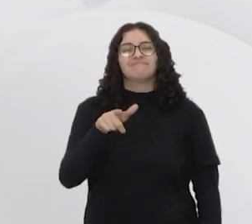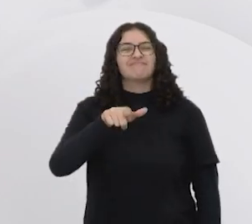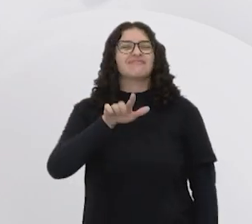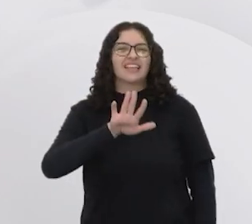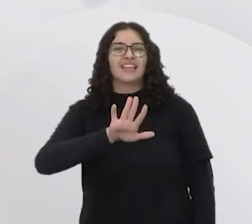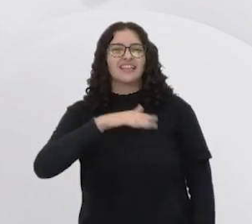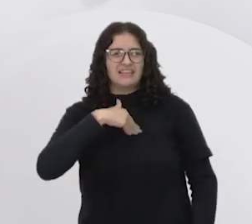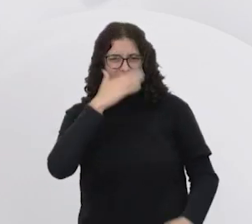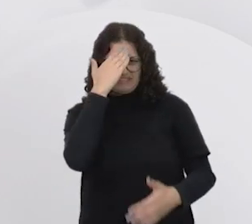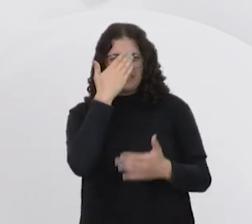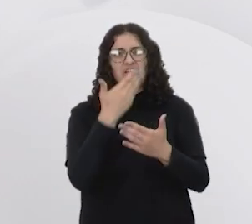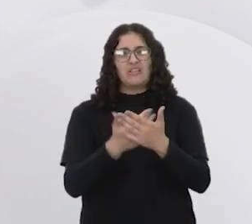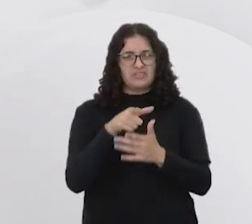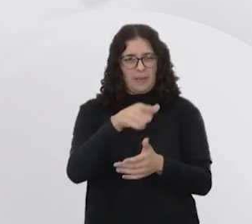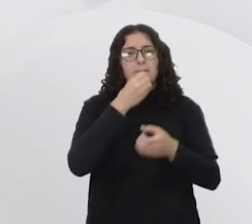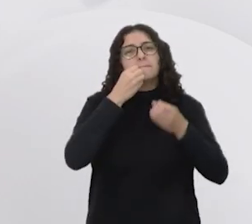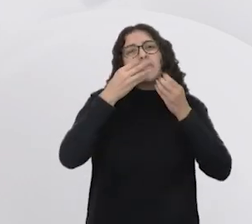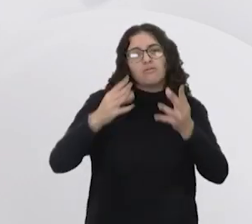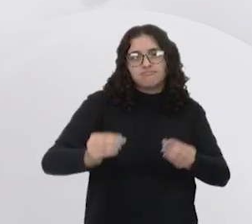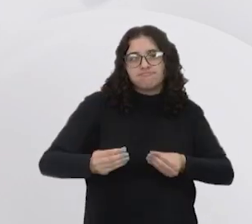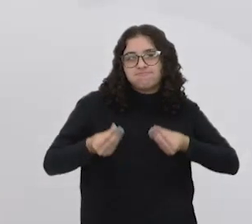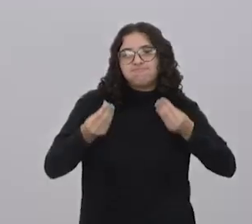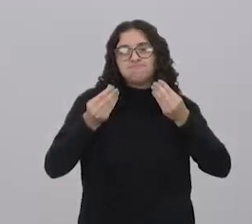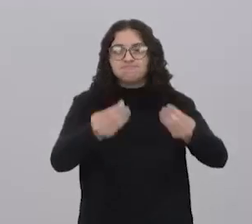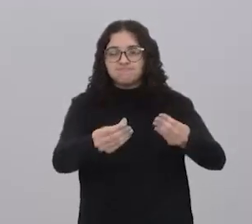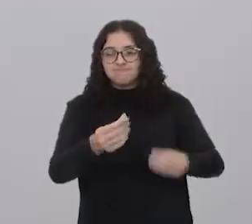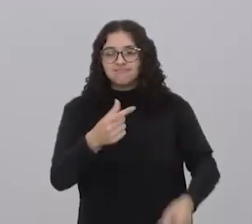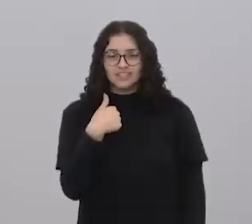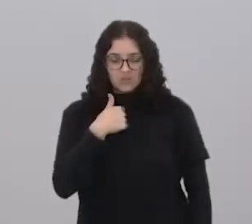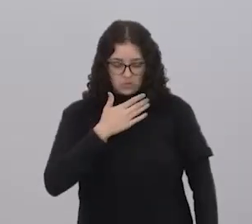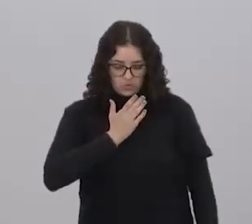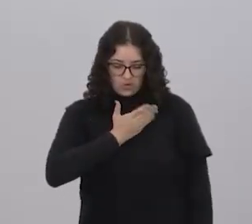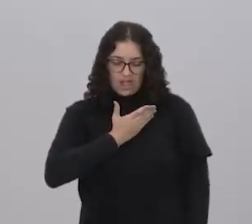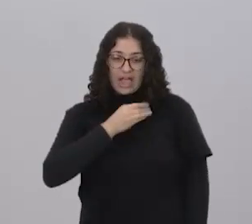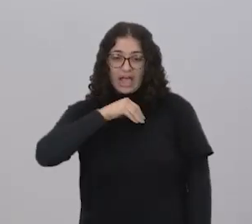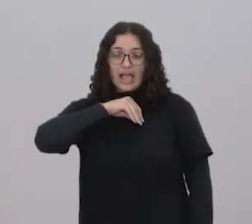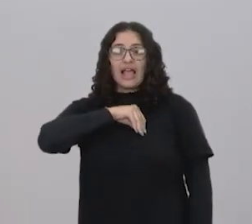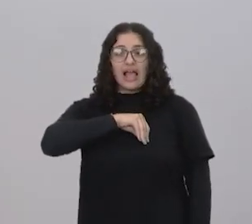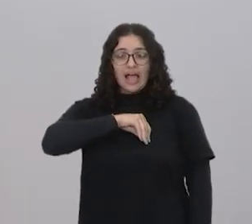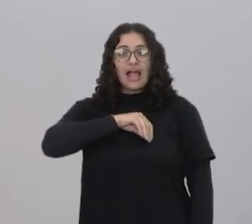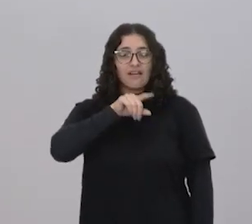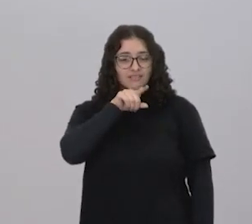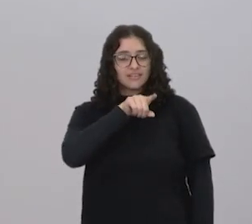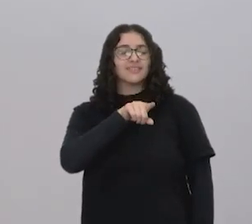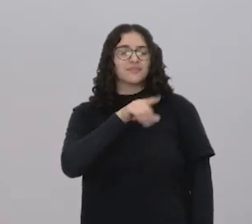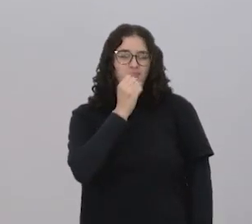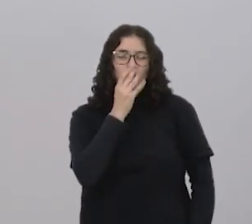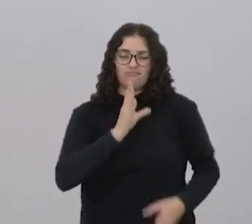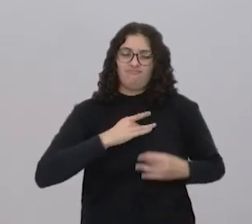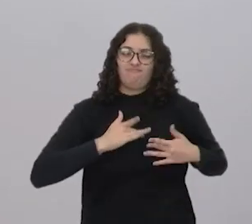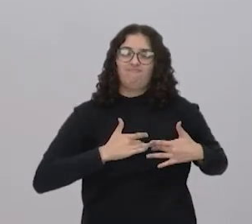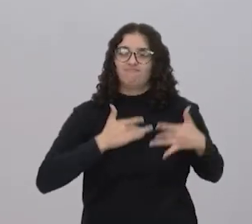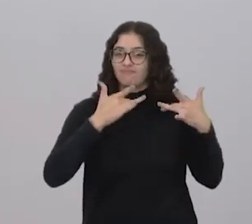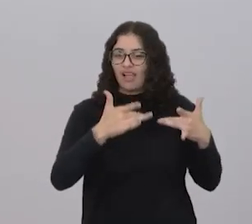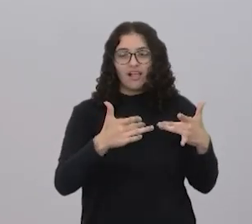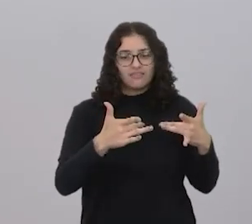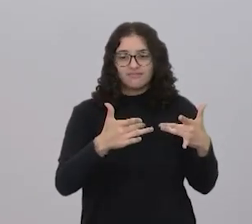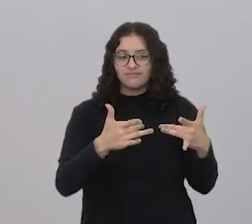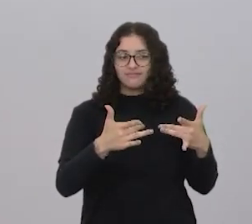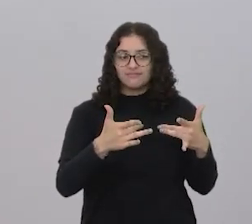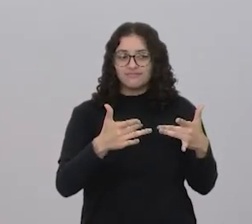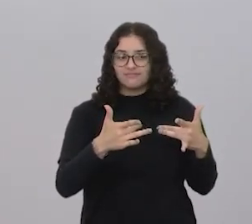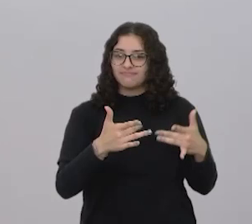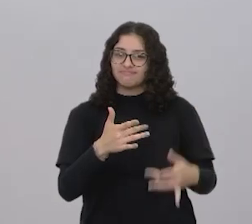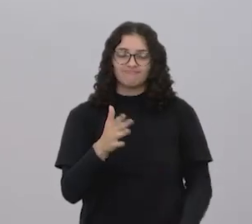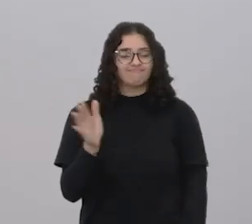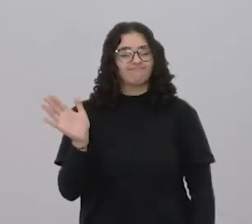eu acredito, vocês merecem. Dentro do meu coração aqui, ó, vocês merecem. Não, normalmente foi por causa disso aqui,